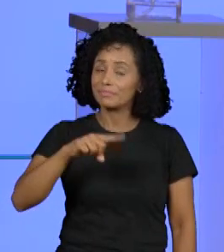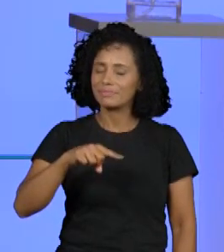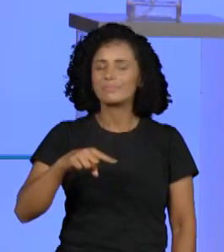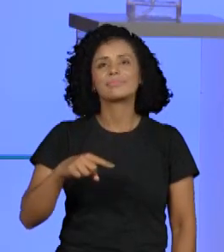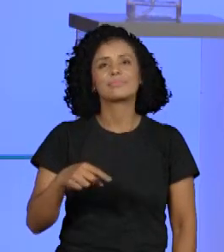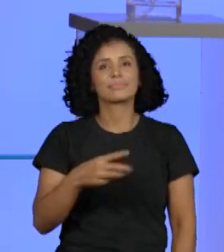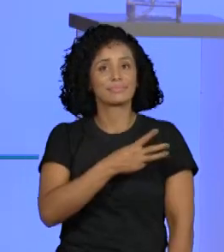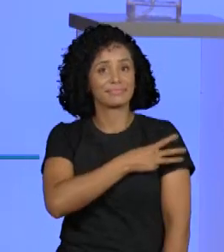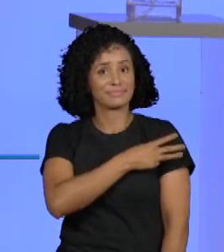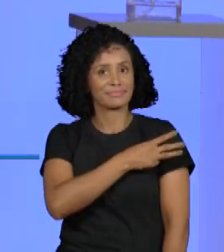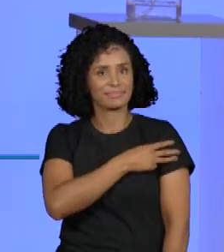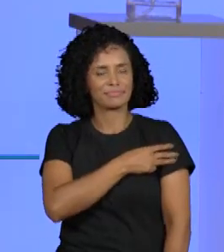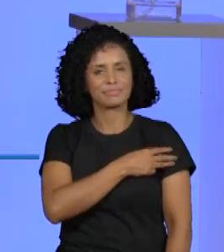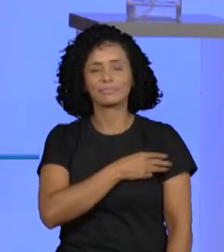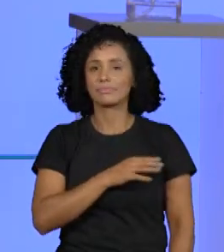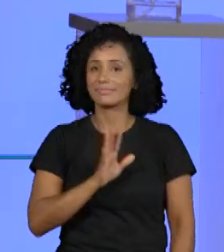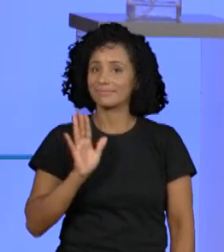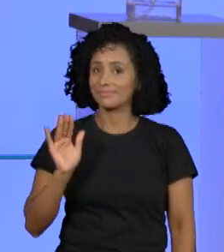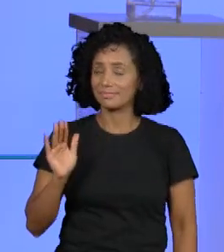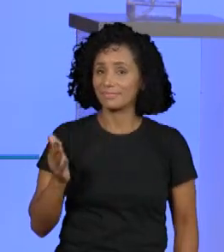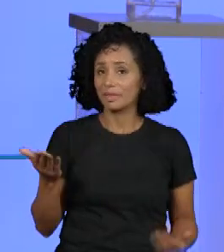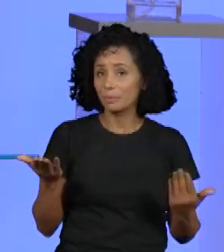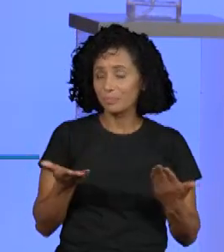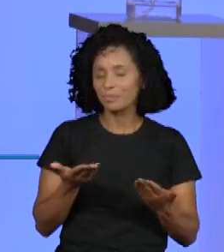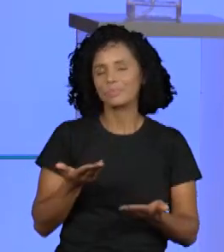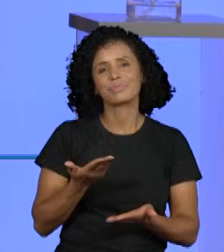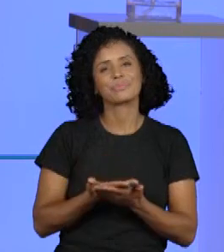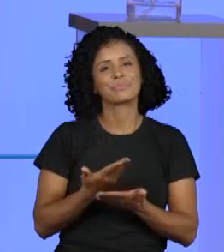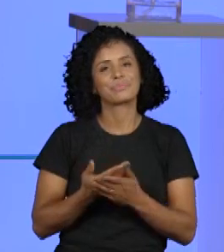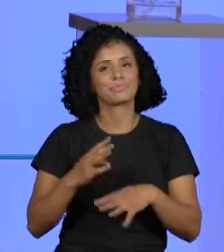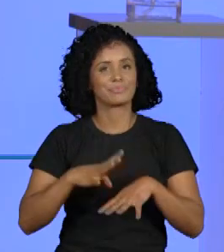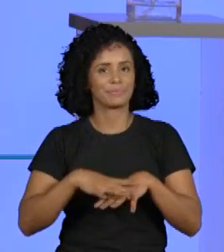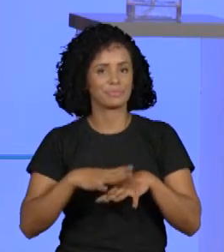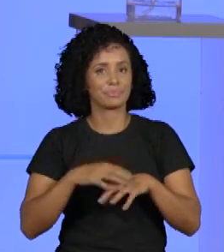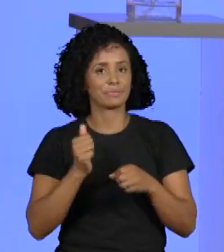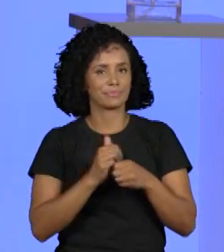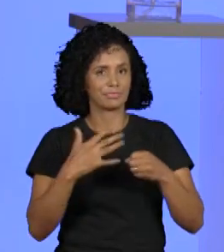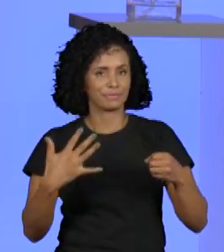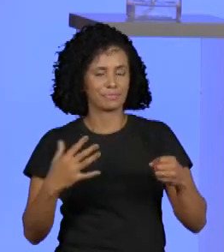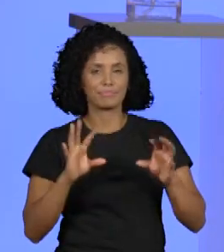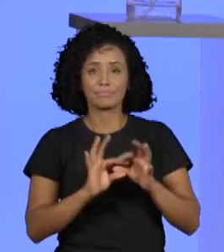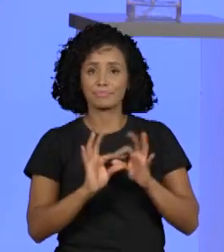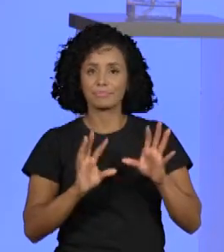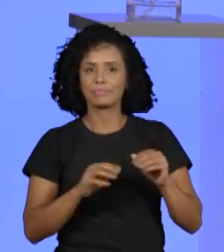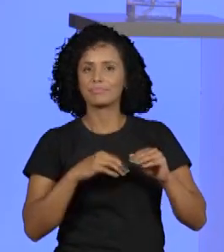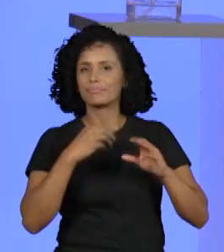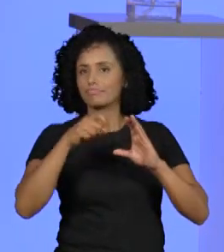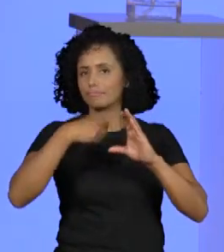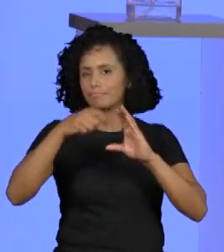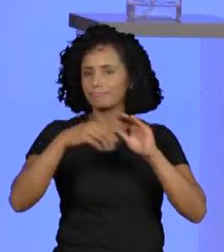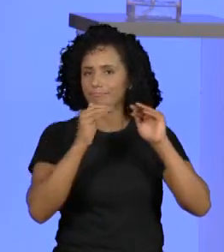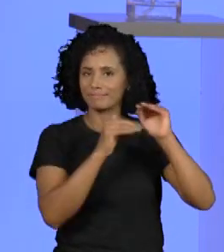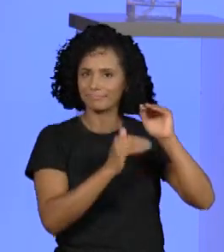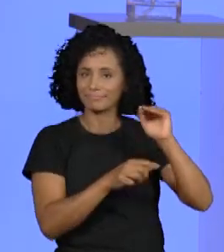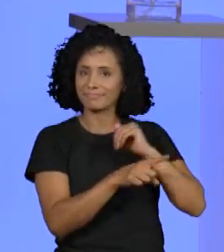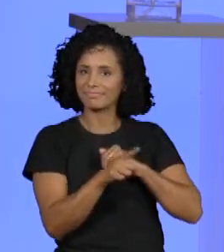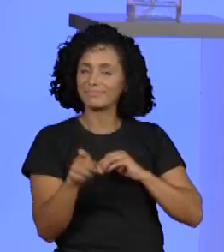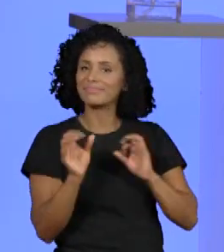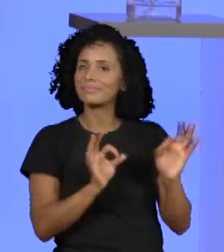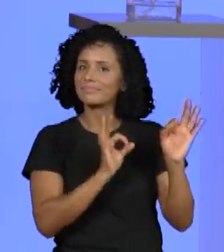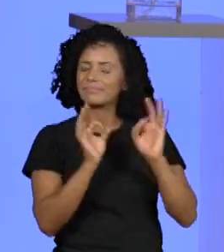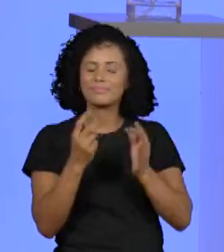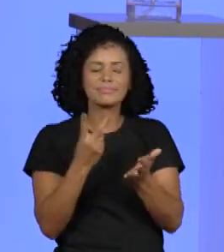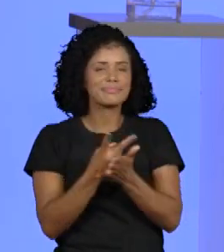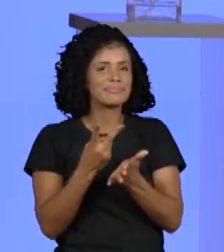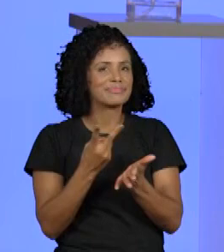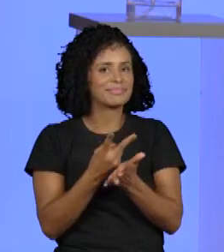terceiro ano. Esta é mais uma aula de matemática com conteúdos que ficarão disponíveis no repositório para vocês assistirem sempre